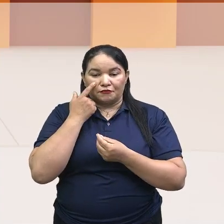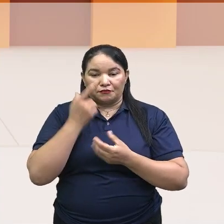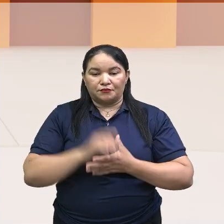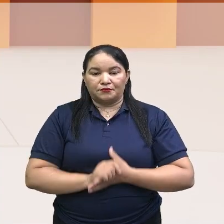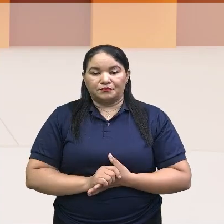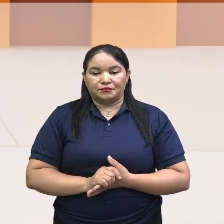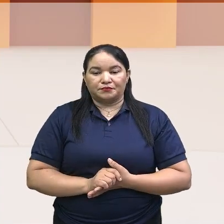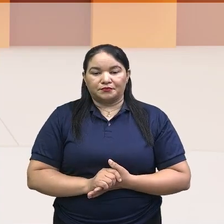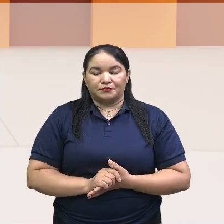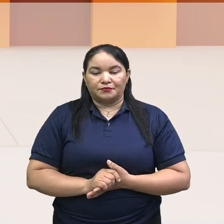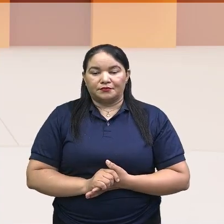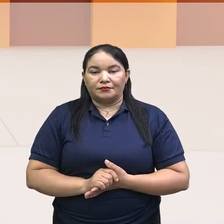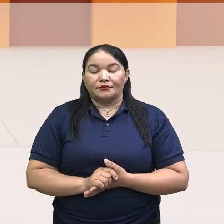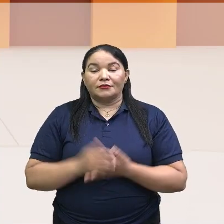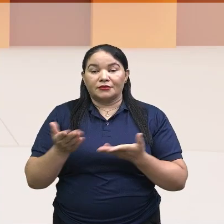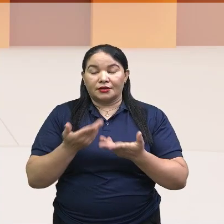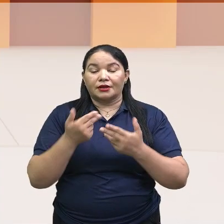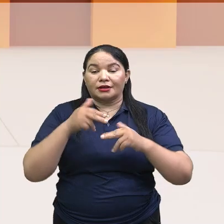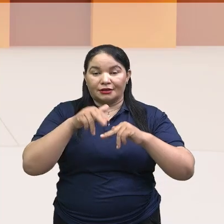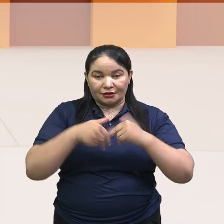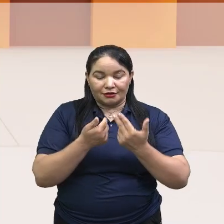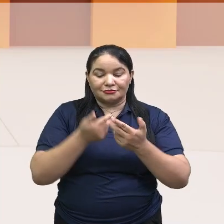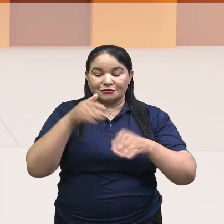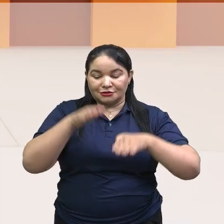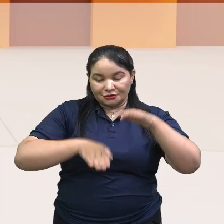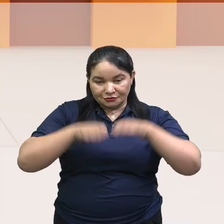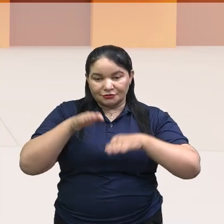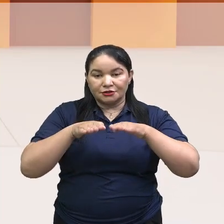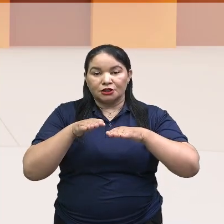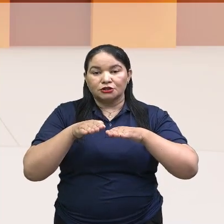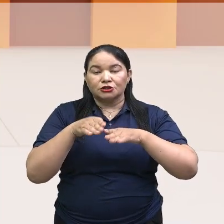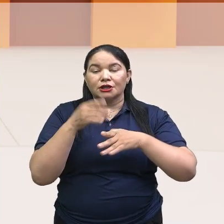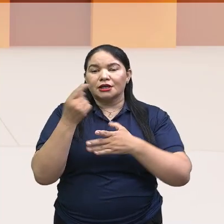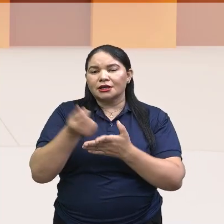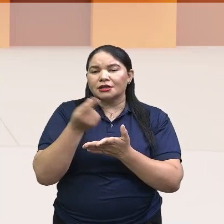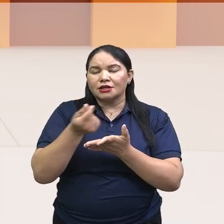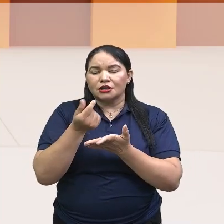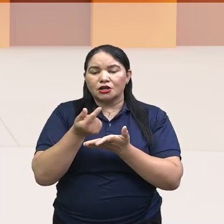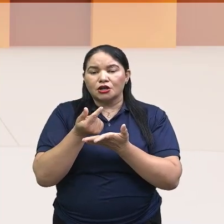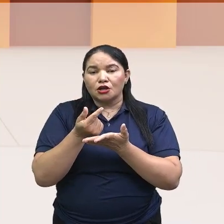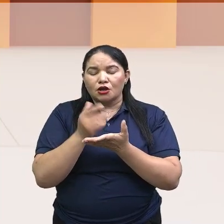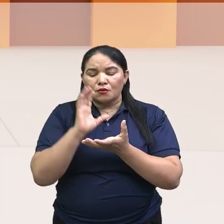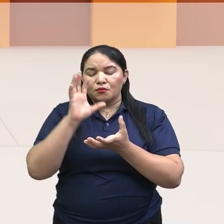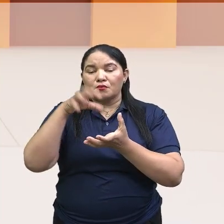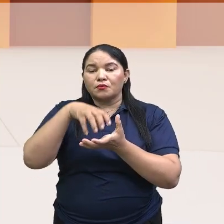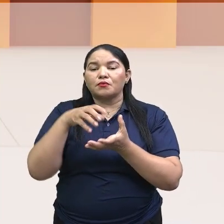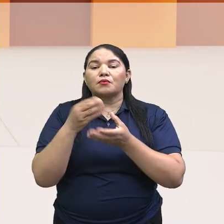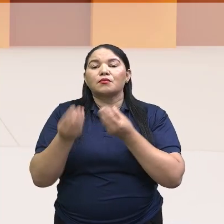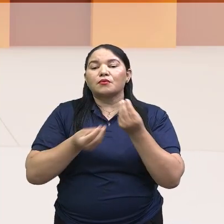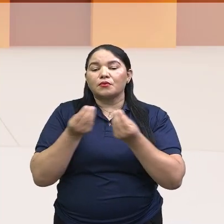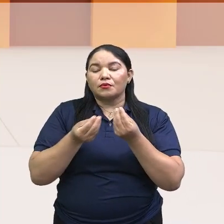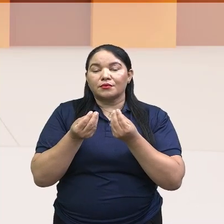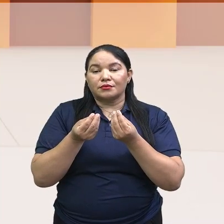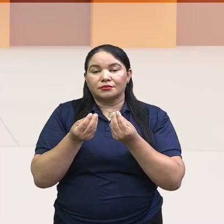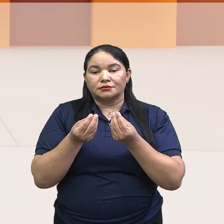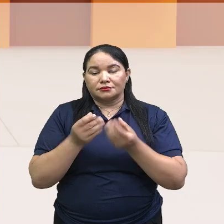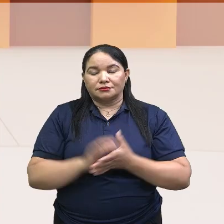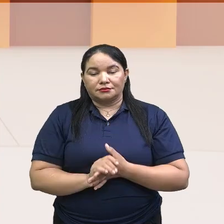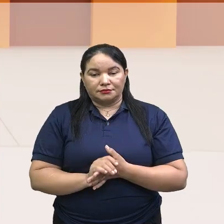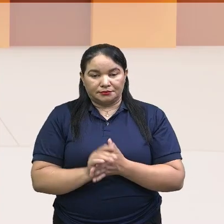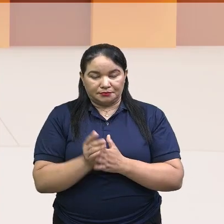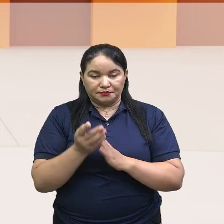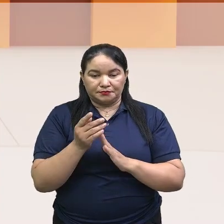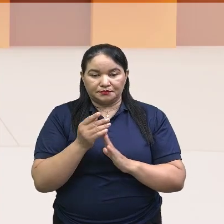concentração de renda como causa da desigualdade social. Essa questão da concentração de renda